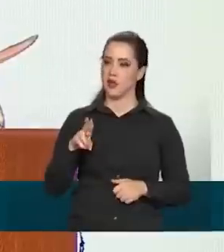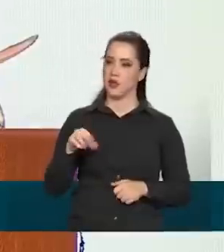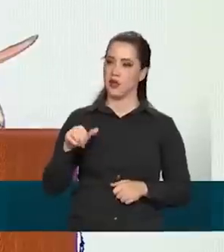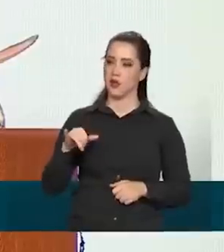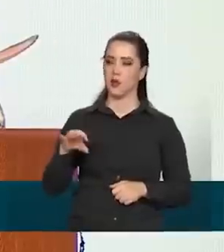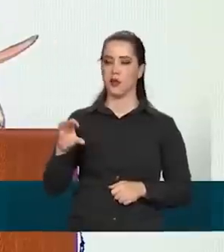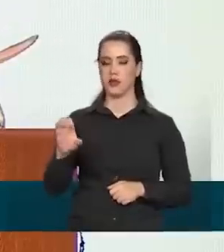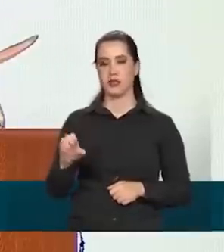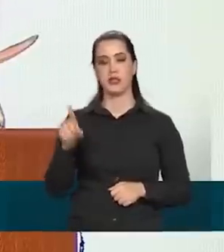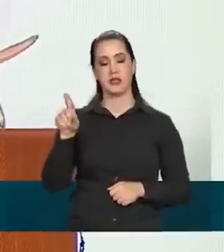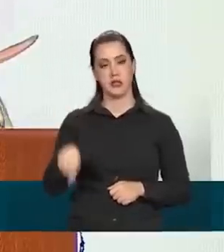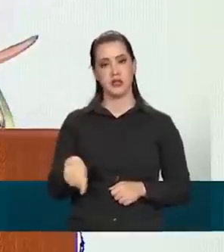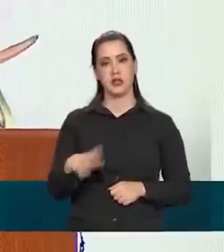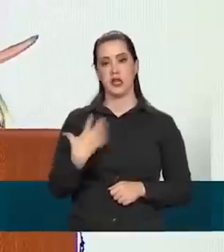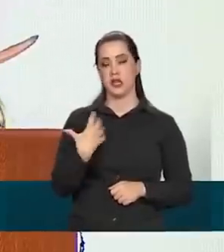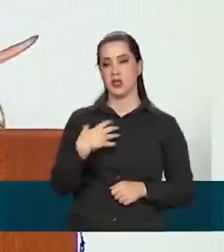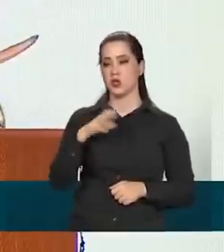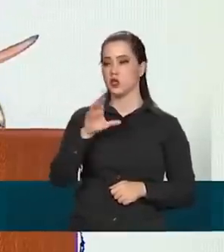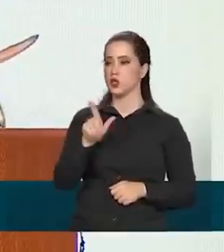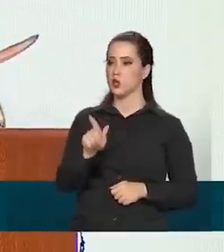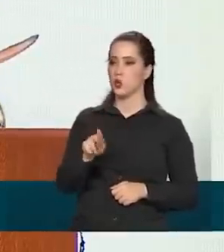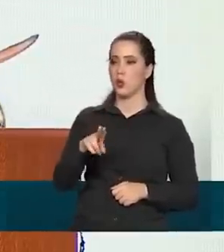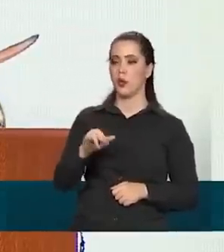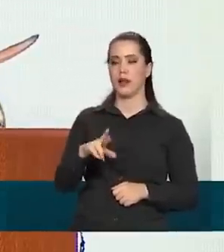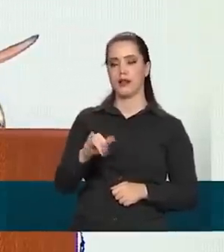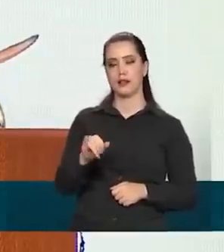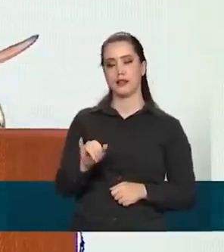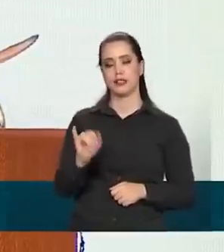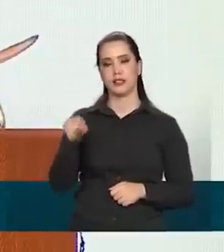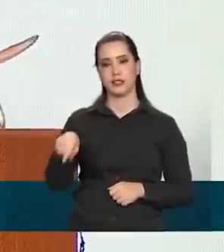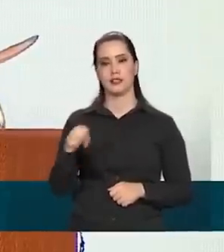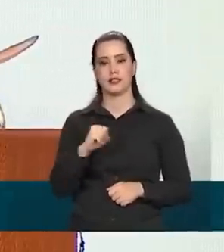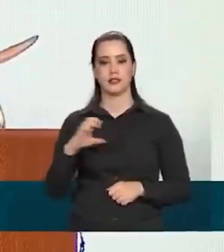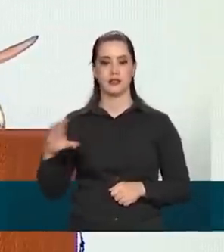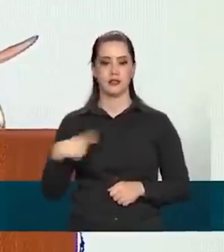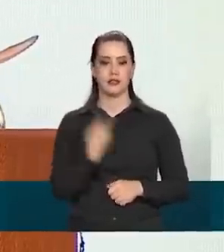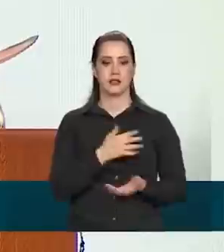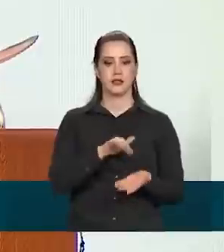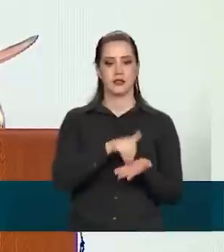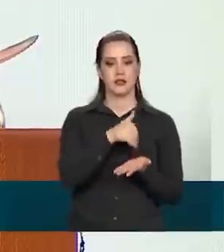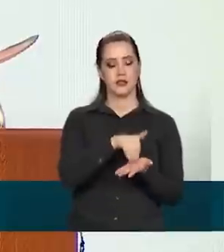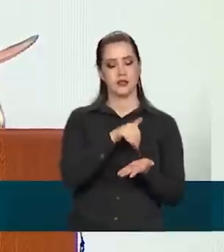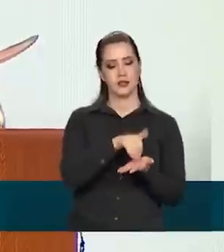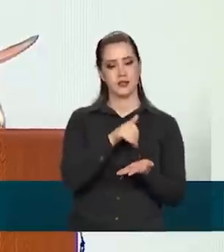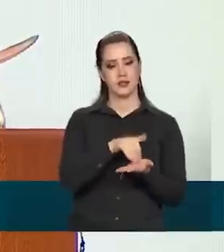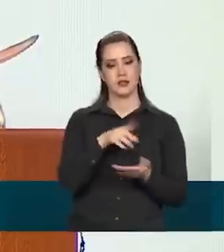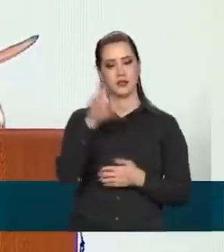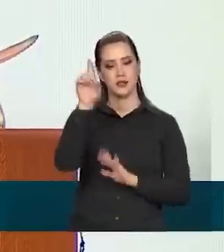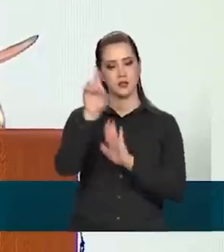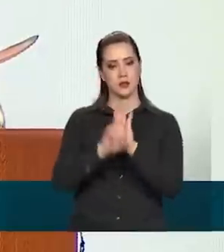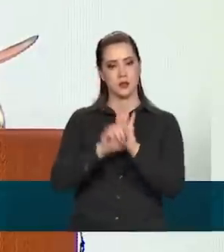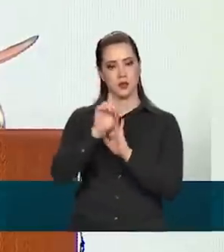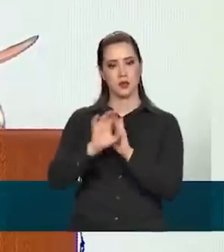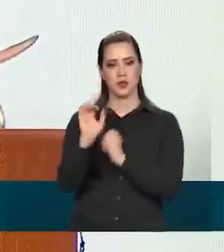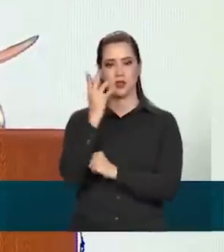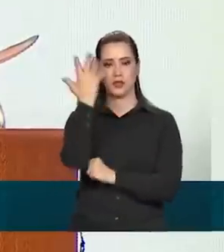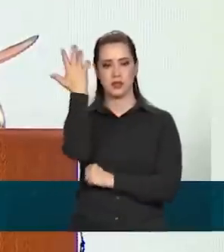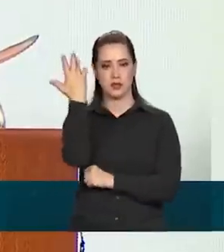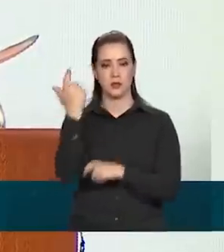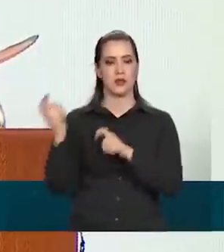Querechu, Guarani Imbiá, de Santa Catarina, que será a nossa secretária dos Direitos